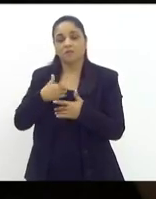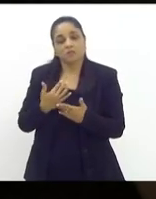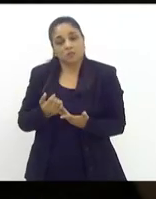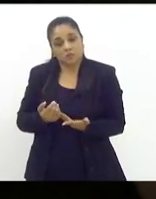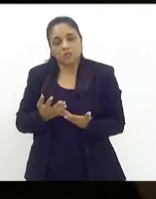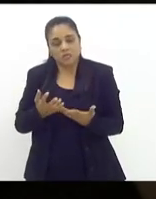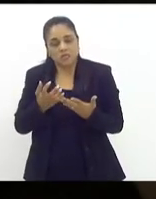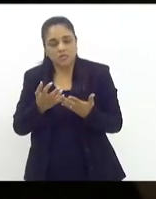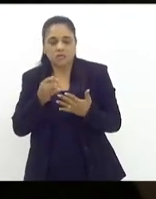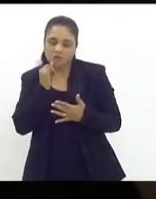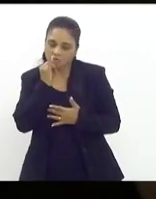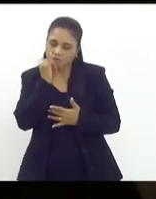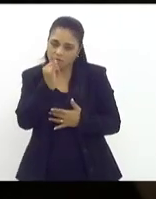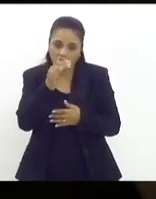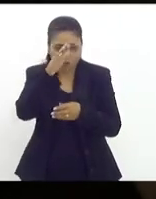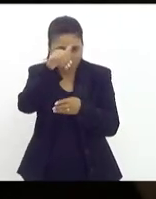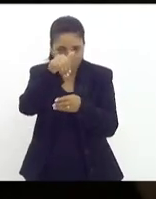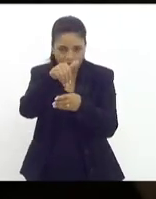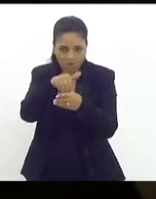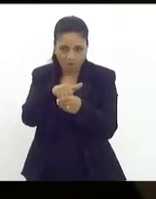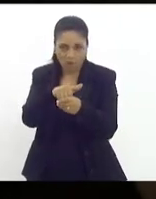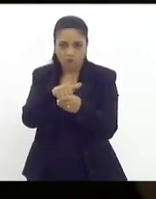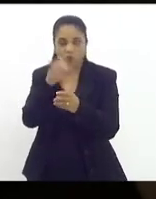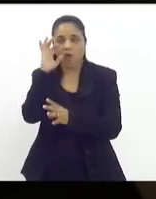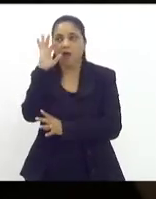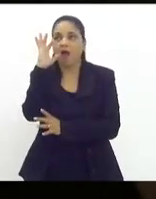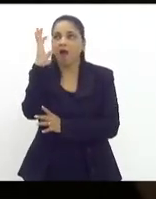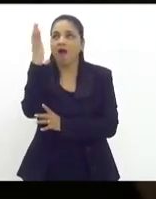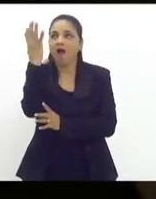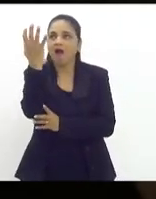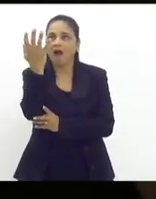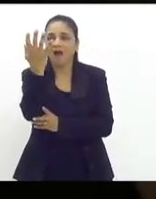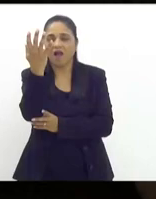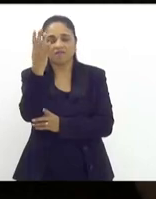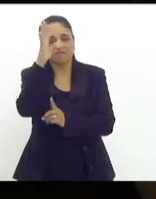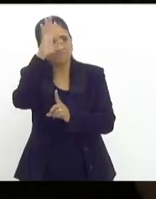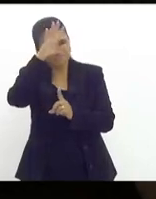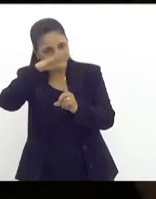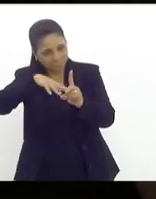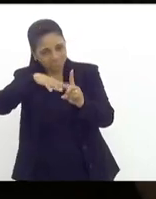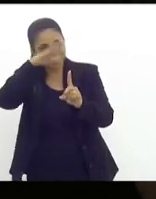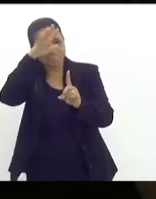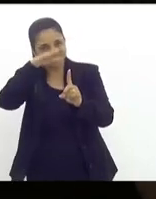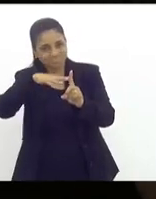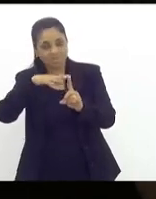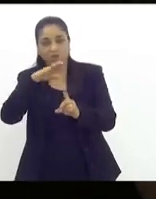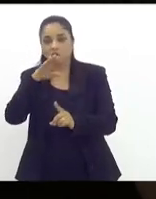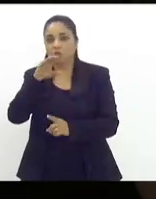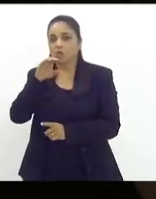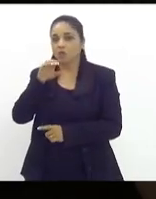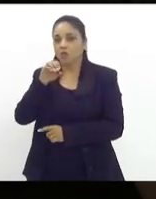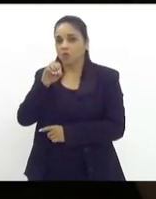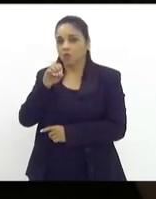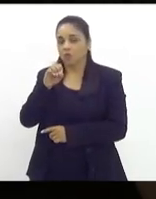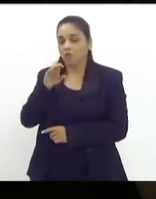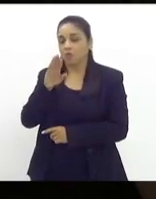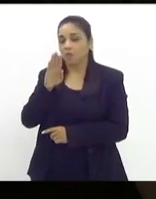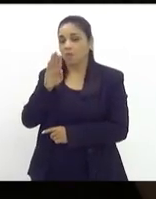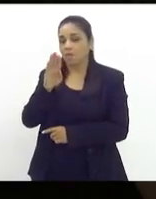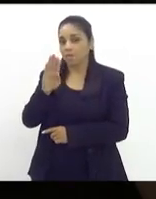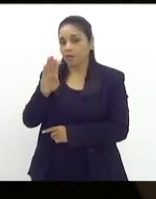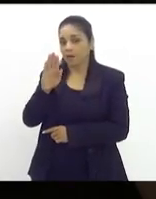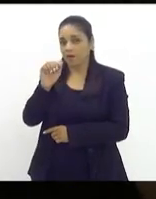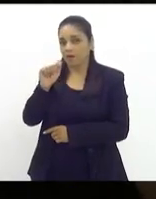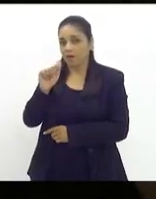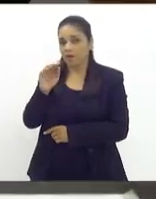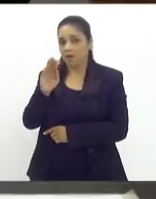aqui de declarar o meu voto. Vamos. A árvore sagrada das religiões matriz africanas, que é o Baobá. Vou cantar para a Vossa Excelência